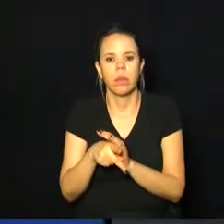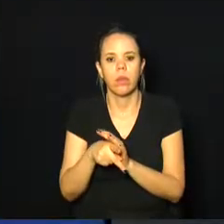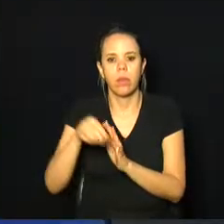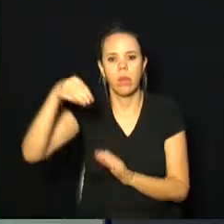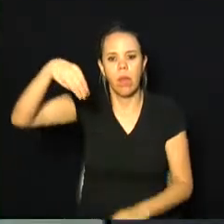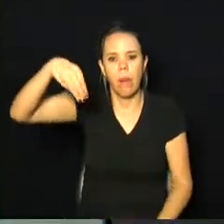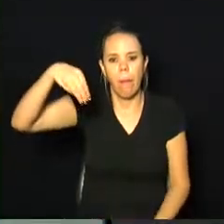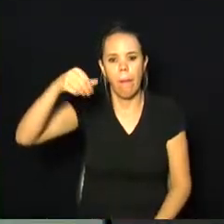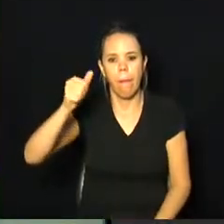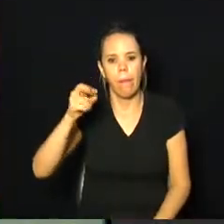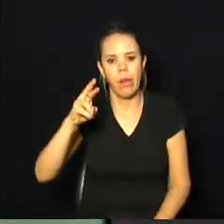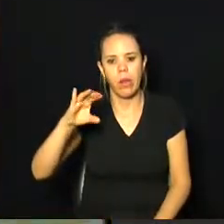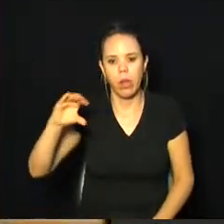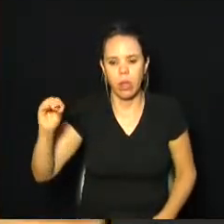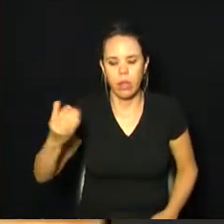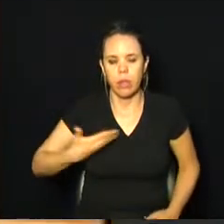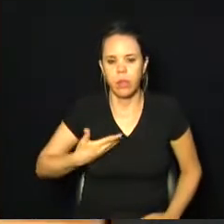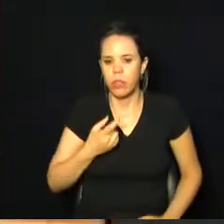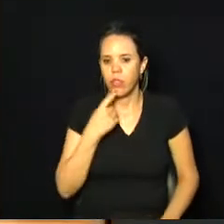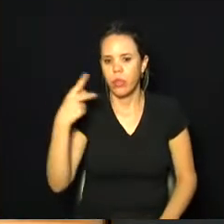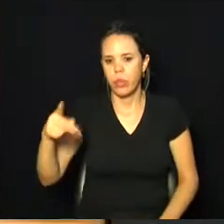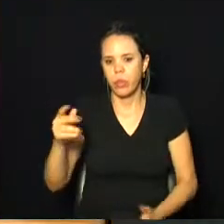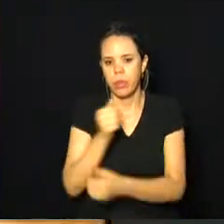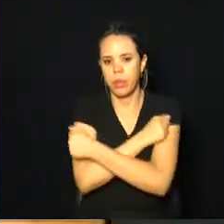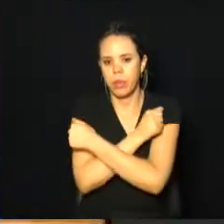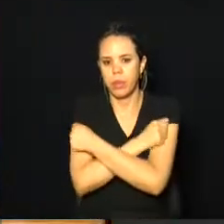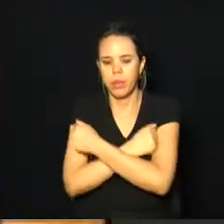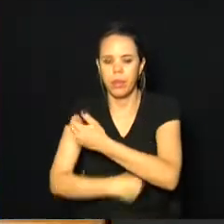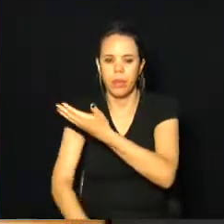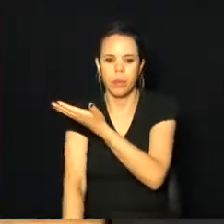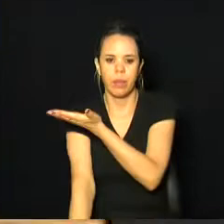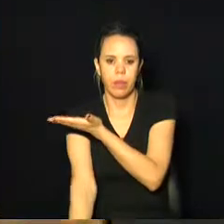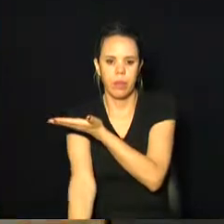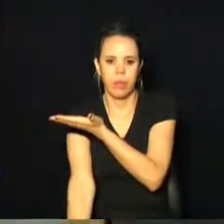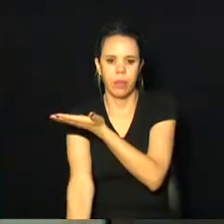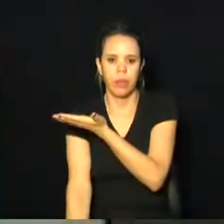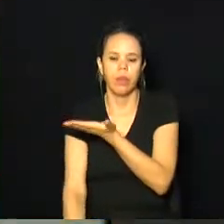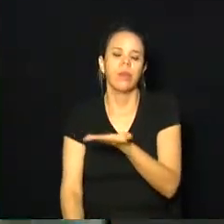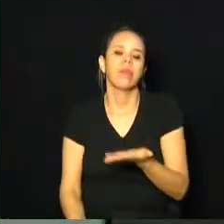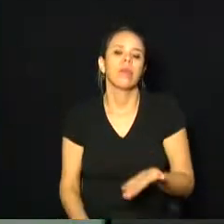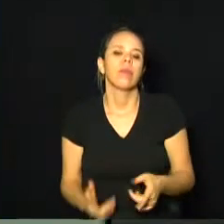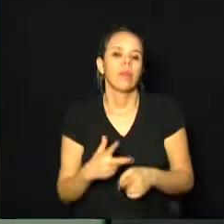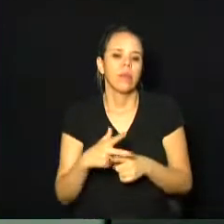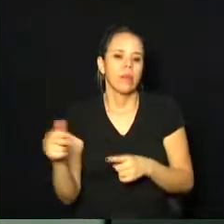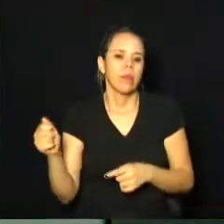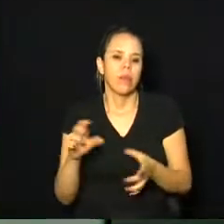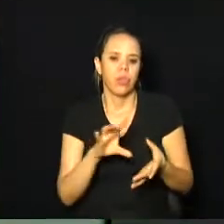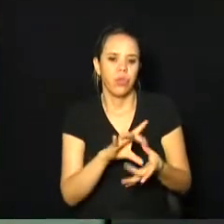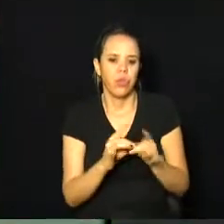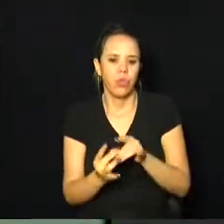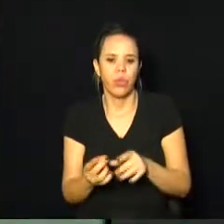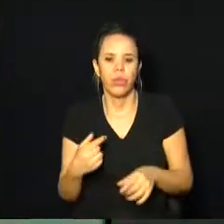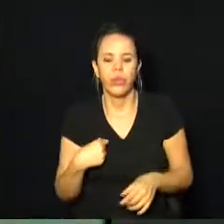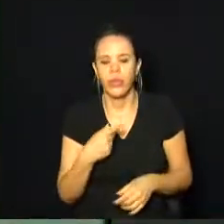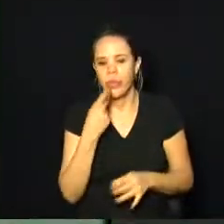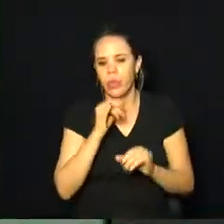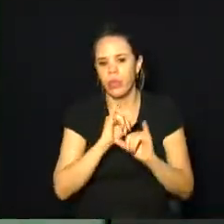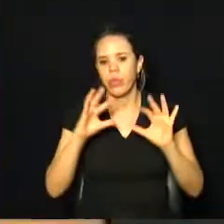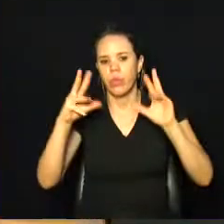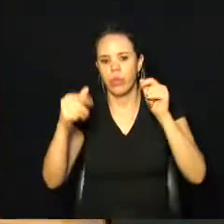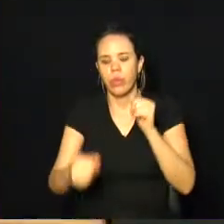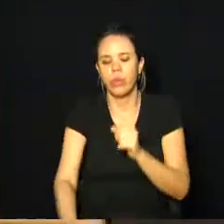é meu amigo e parceiro, um grande abraço ao Maurício, uhum. É um bicampeão olímpico. Eu falo para todo mundo